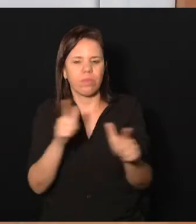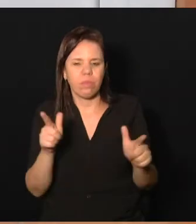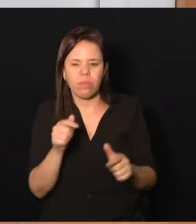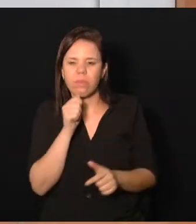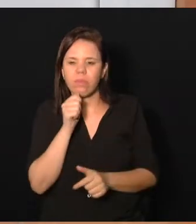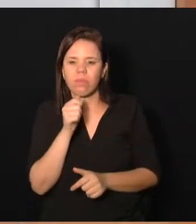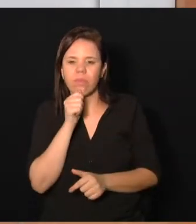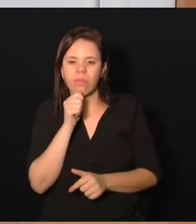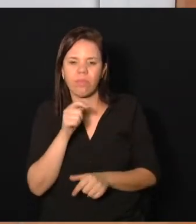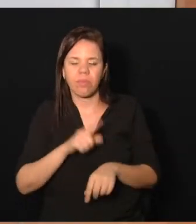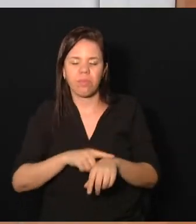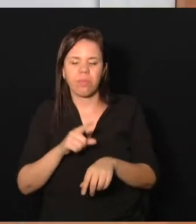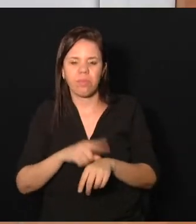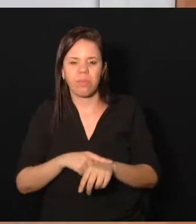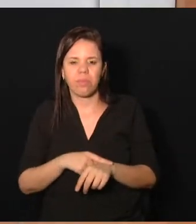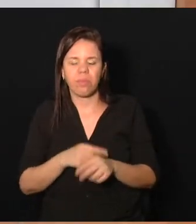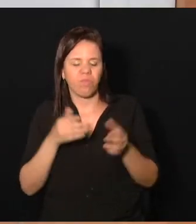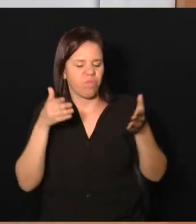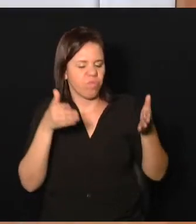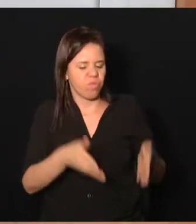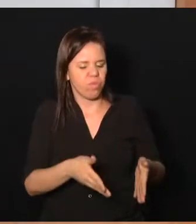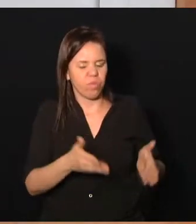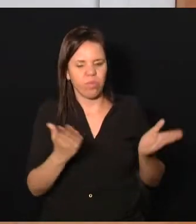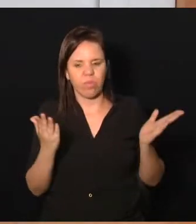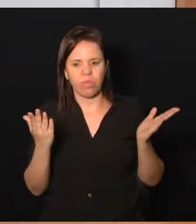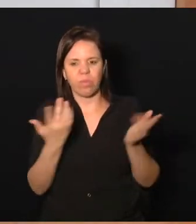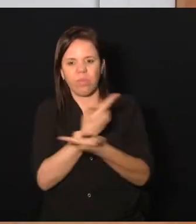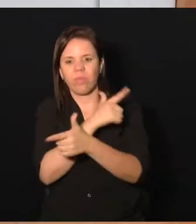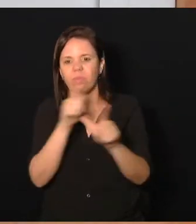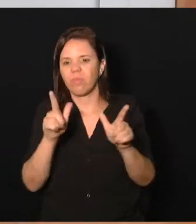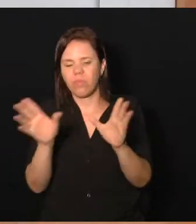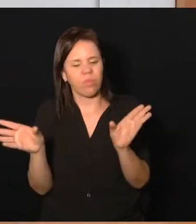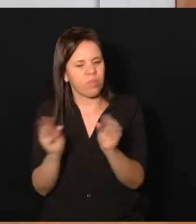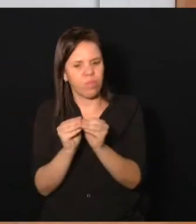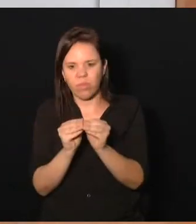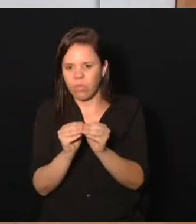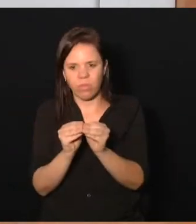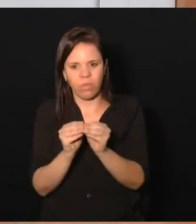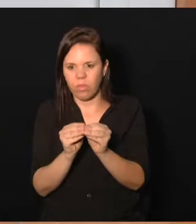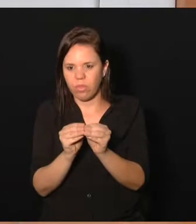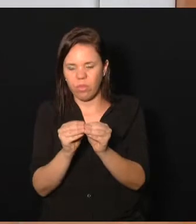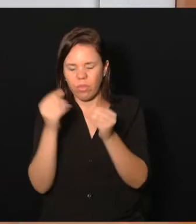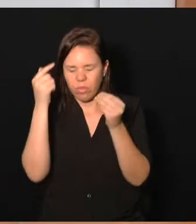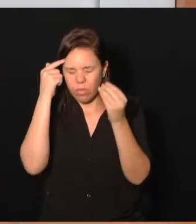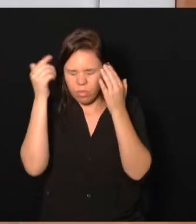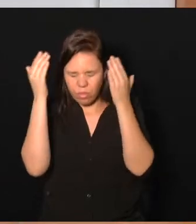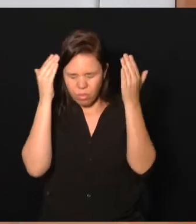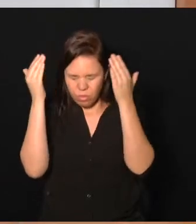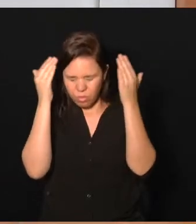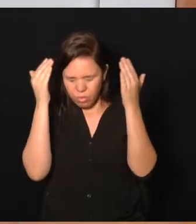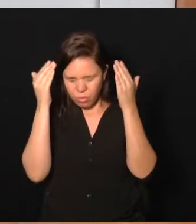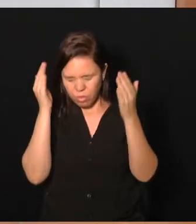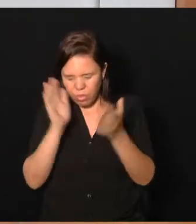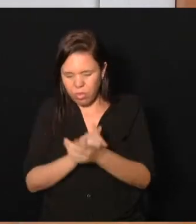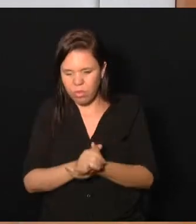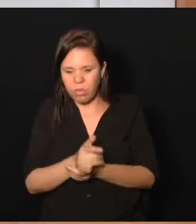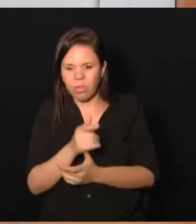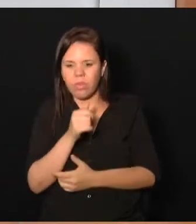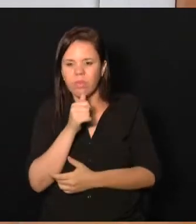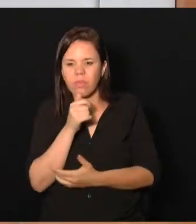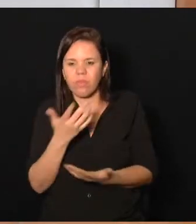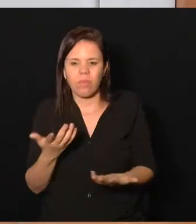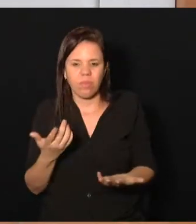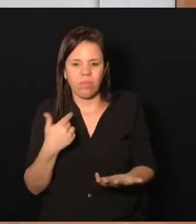encarado o momento do enterro, não houve um fechamento. Psicologicamente, né, Diva? Os